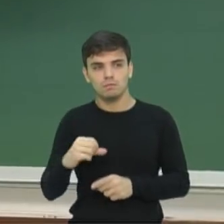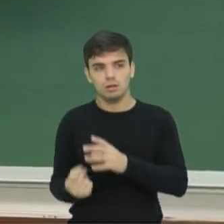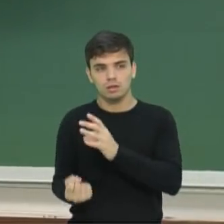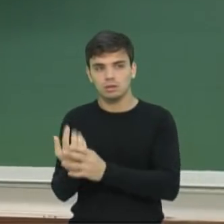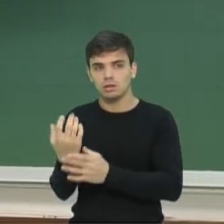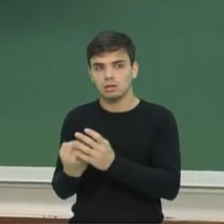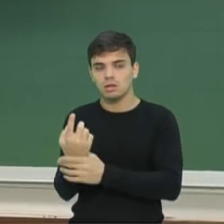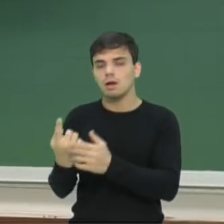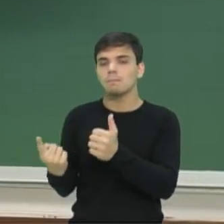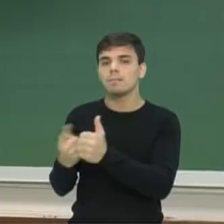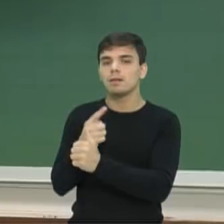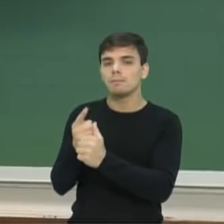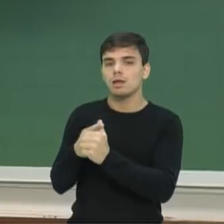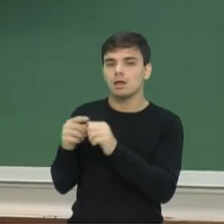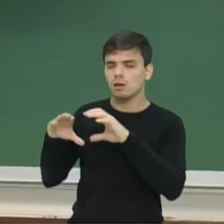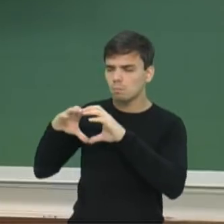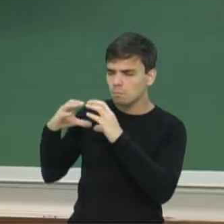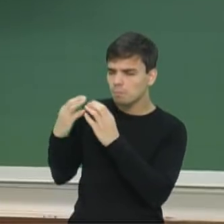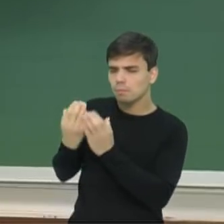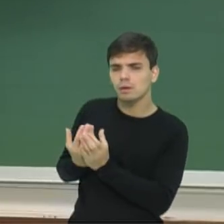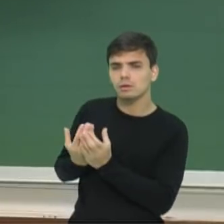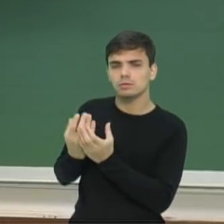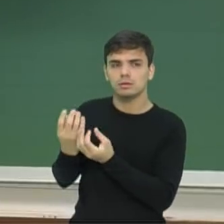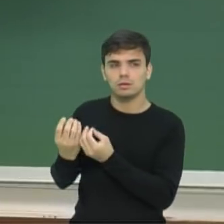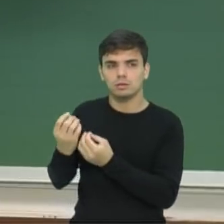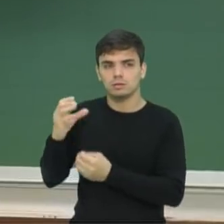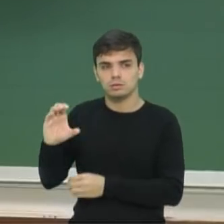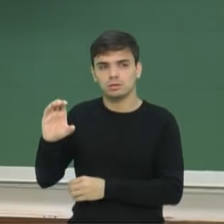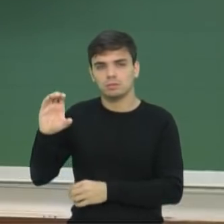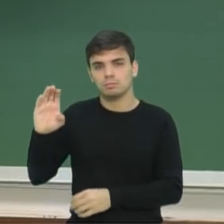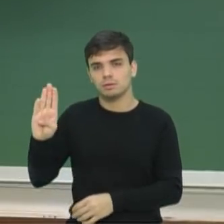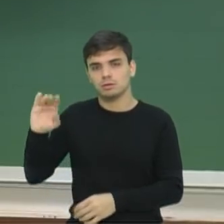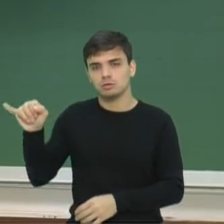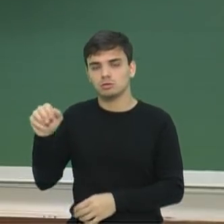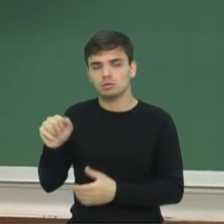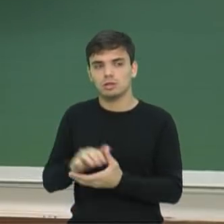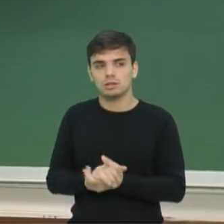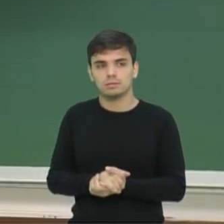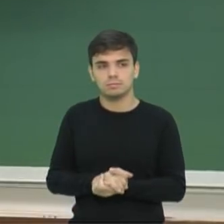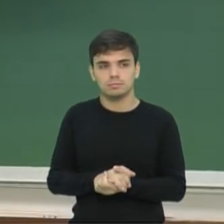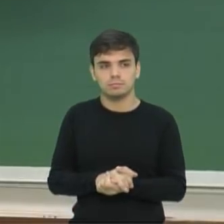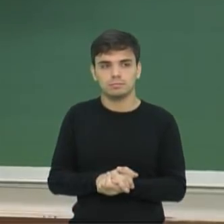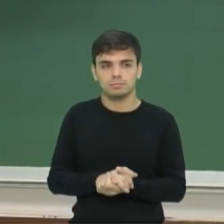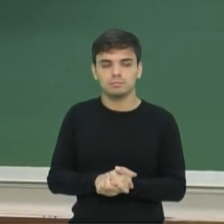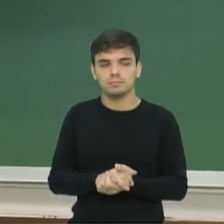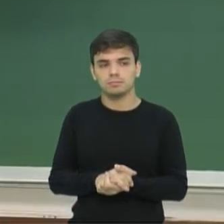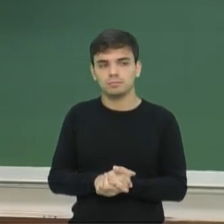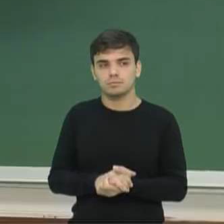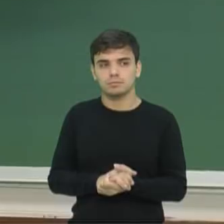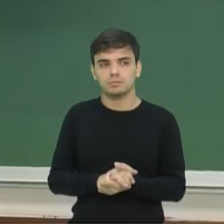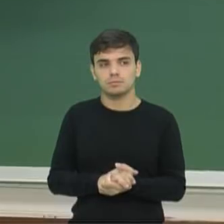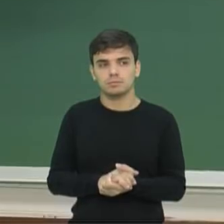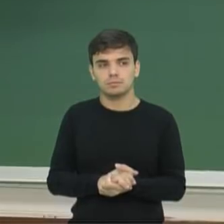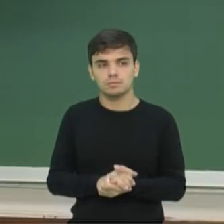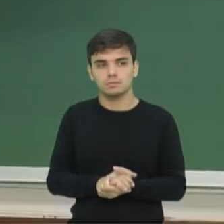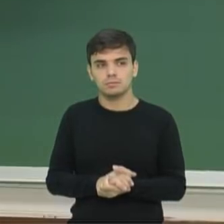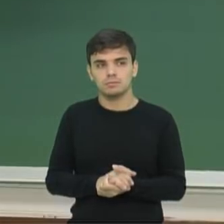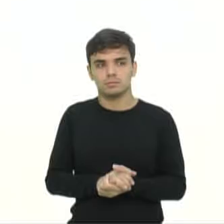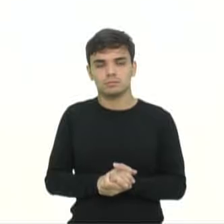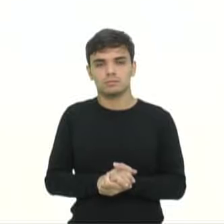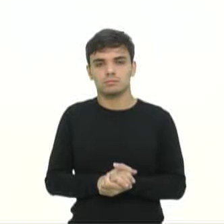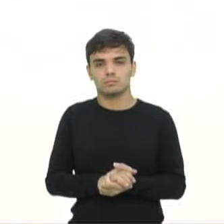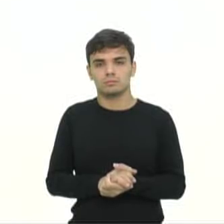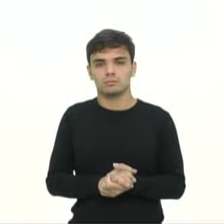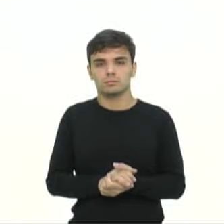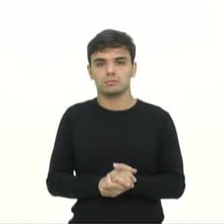que está aqui nessa imagem. Então temos no Brasil a CBJ e a nível mundial nós temos a IJF. A modalidade estreou